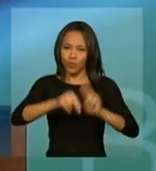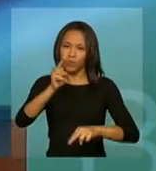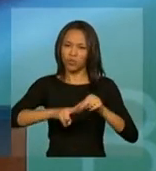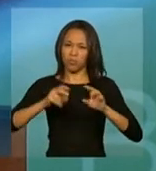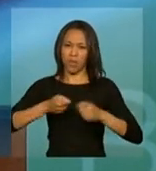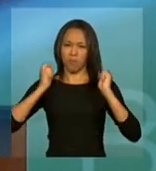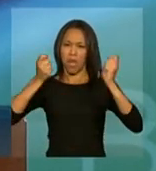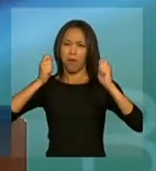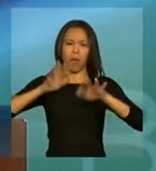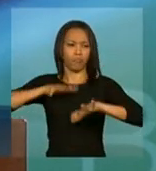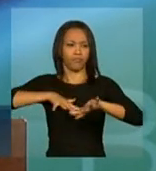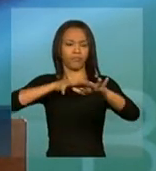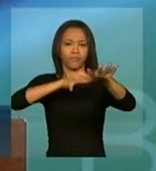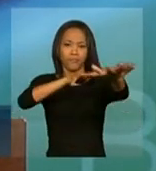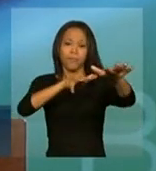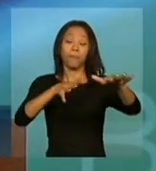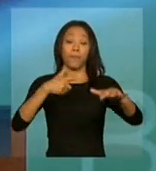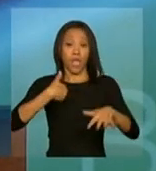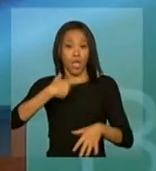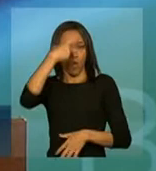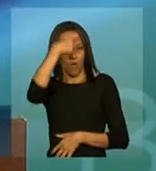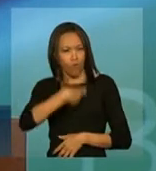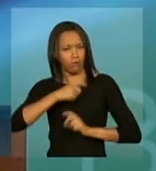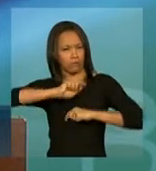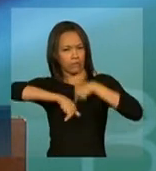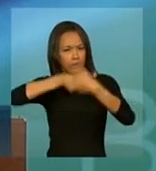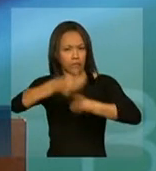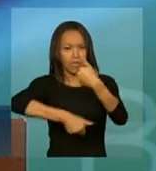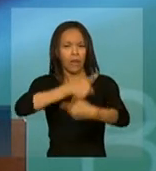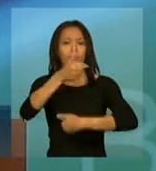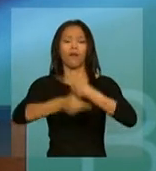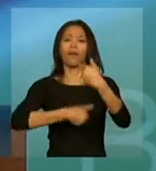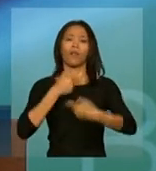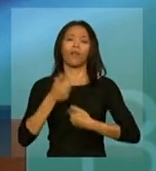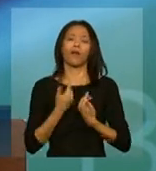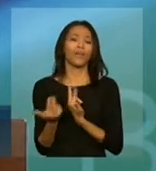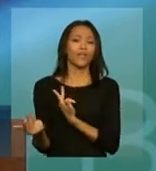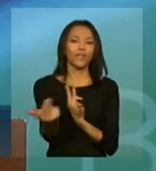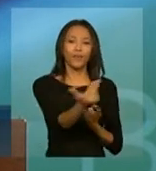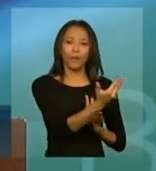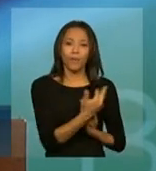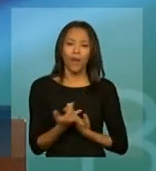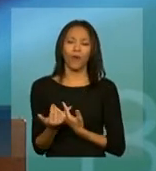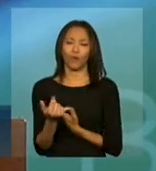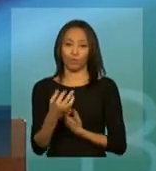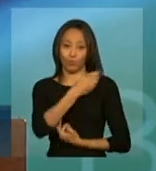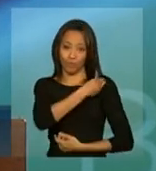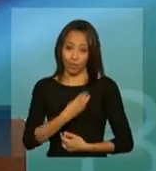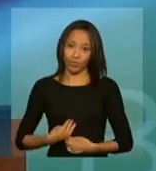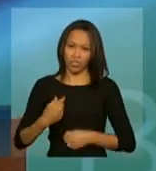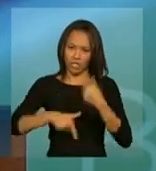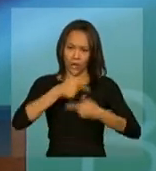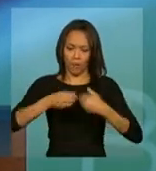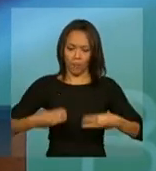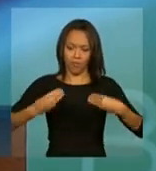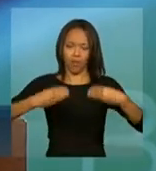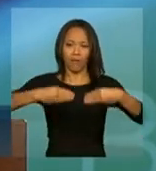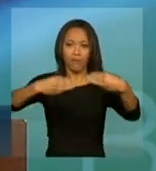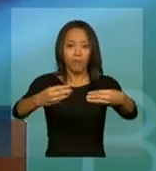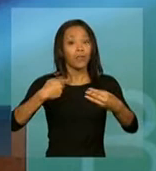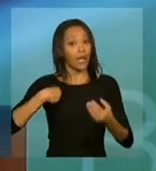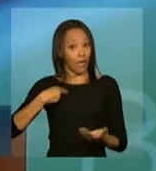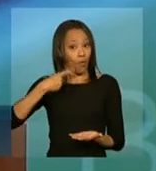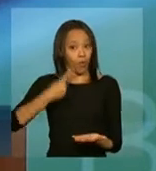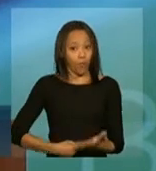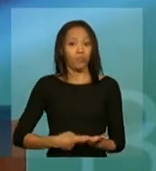liderança da presidente, dedicarei todos os meus esforços para cumprir, junto com todos os nossos ministros, que são os verdadeiros responsáveis, esses compromissos